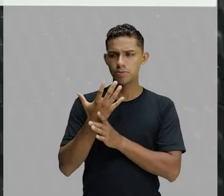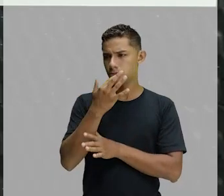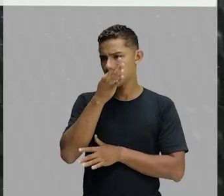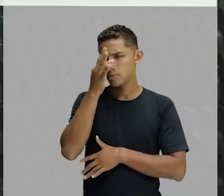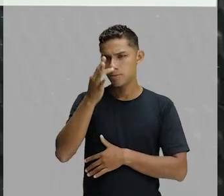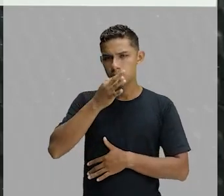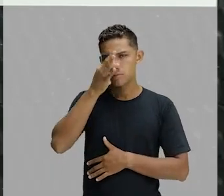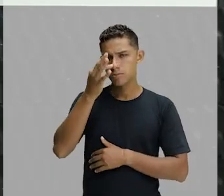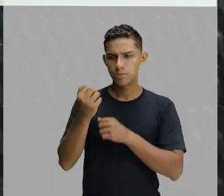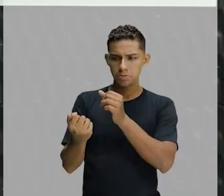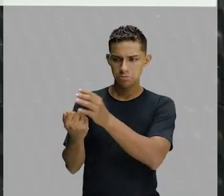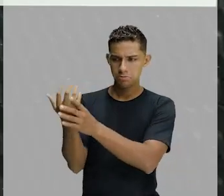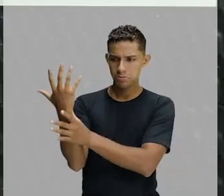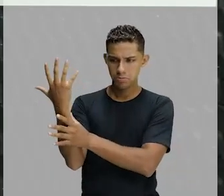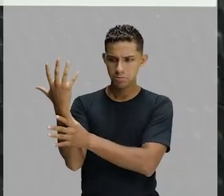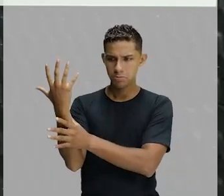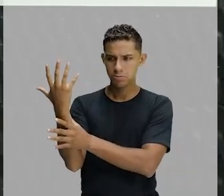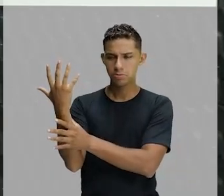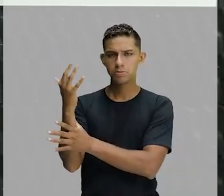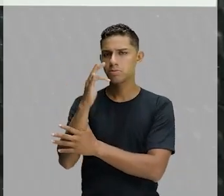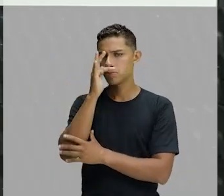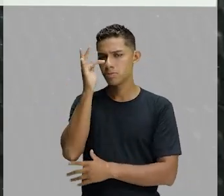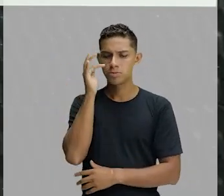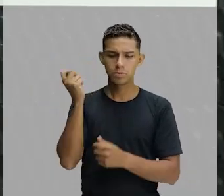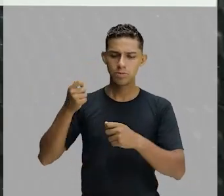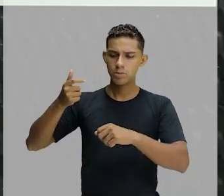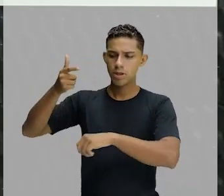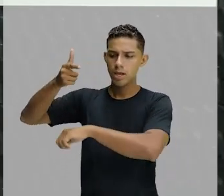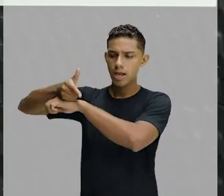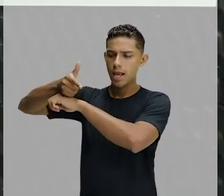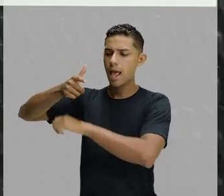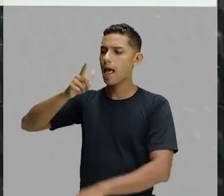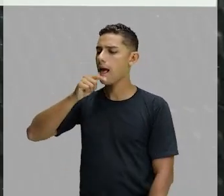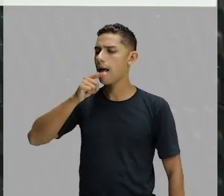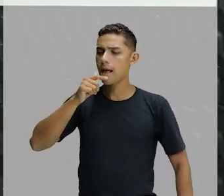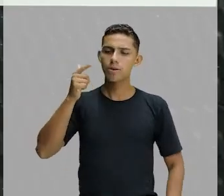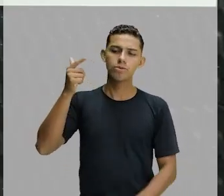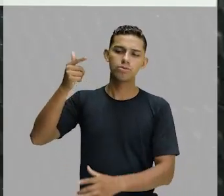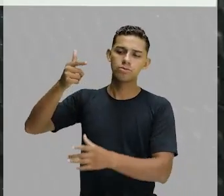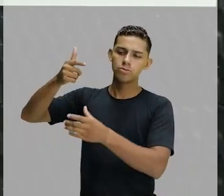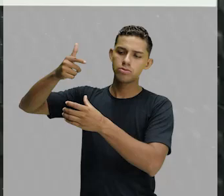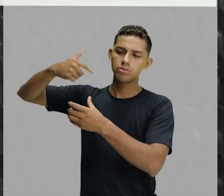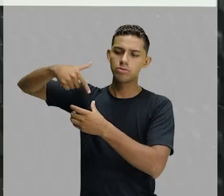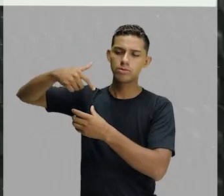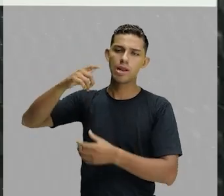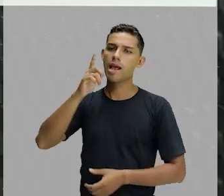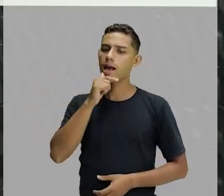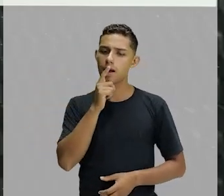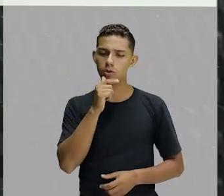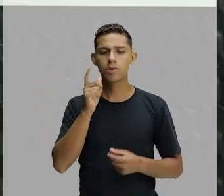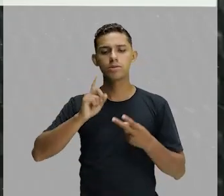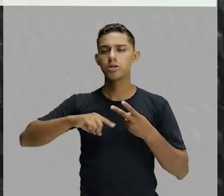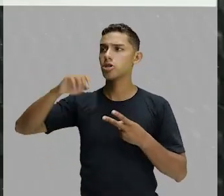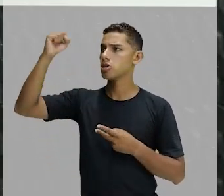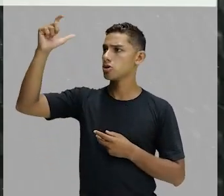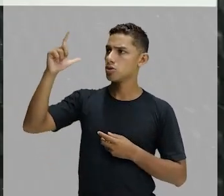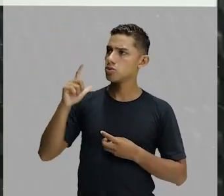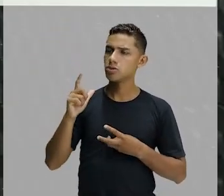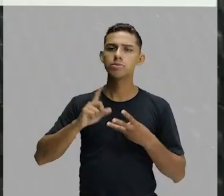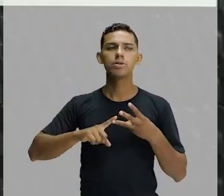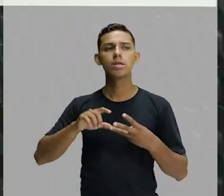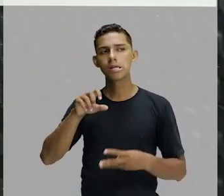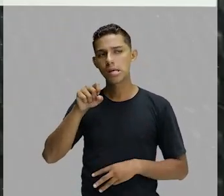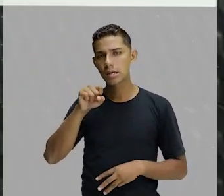Eu pensava que planta precisava só de água e luz. Não, a planta ela precisa de água, ela precisa dos